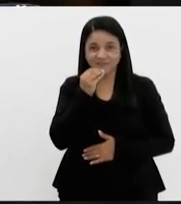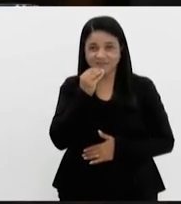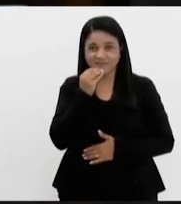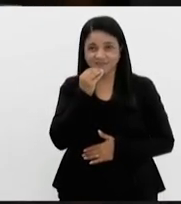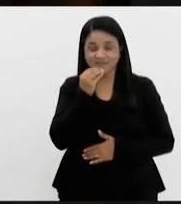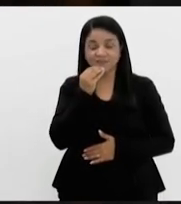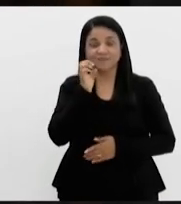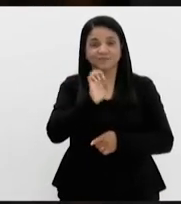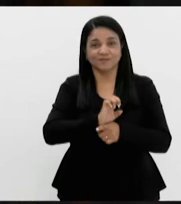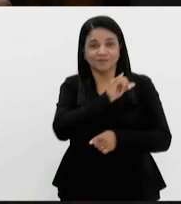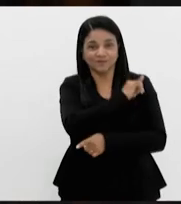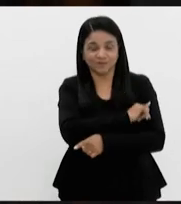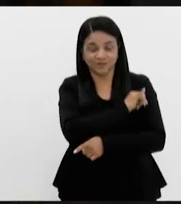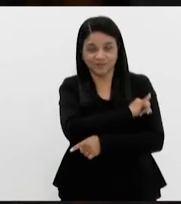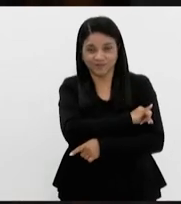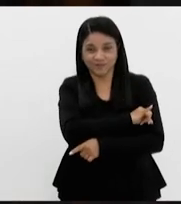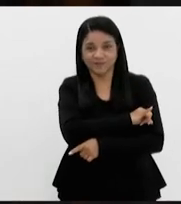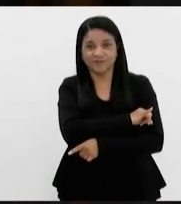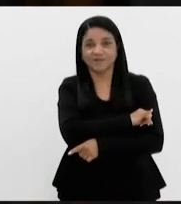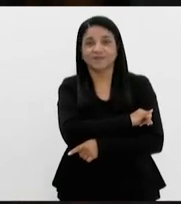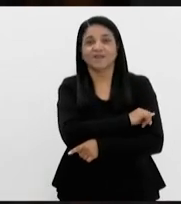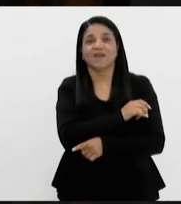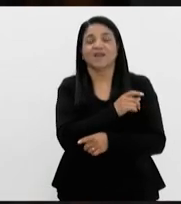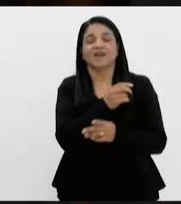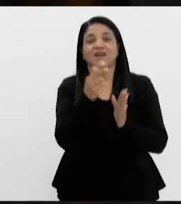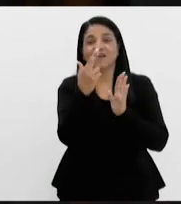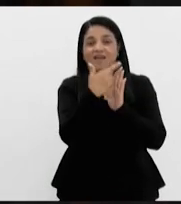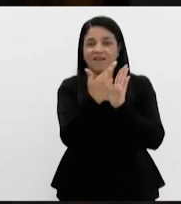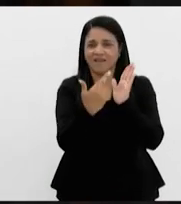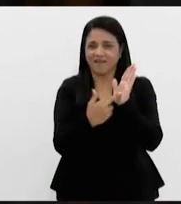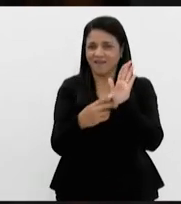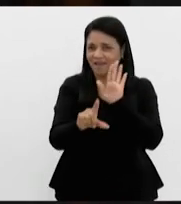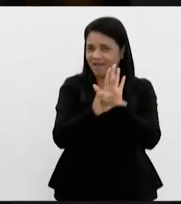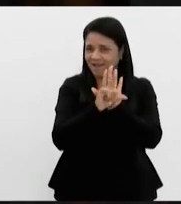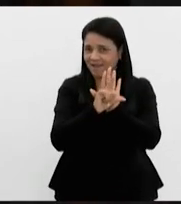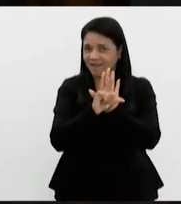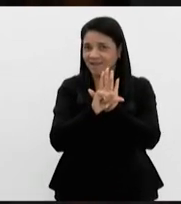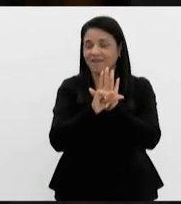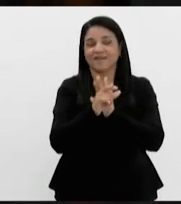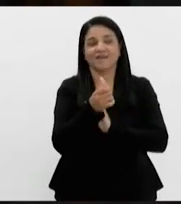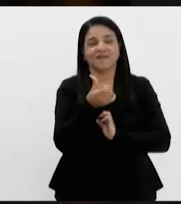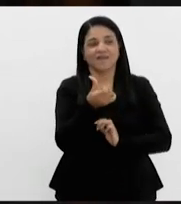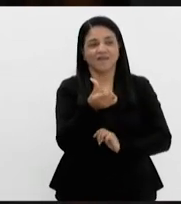do Rio de Janeiro, Cláudio Castro, a regulação da lei número